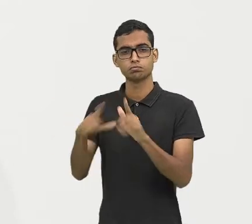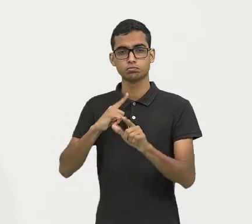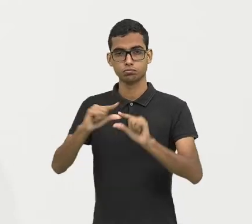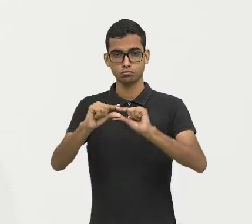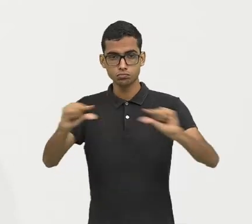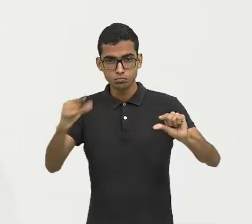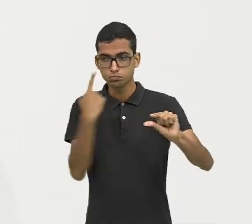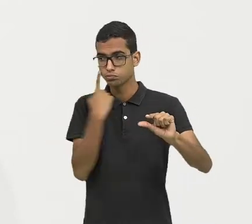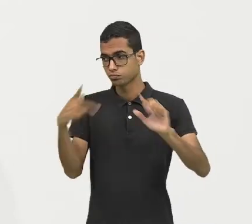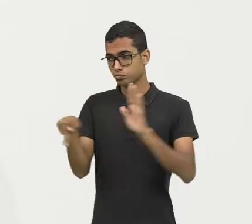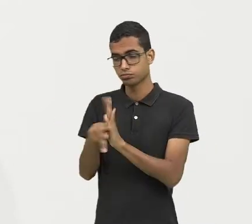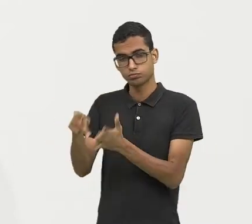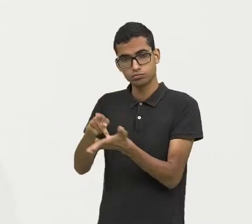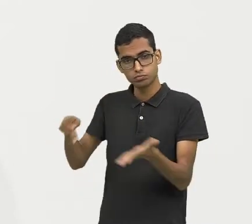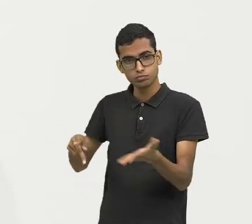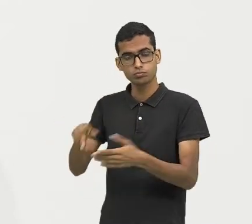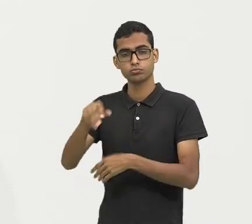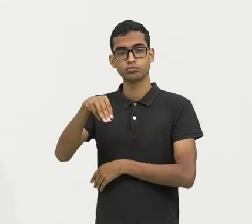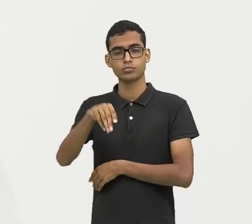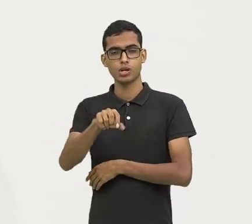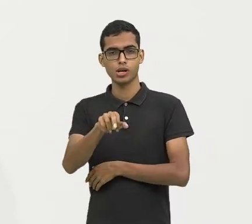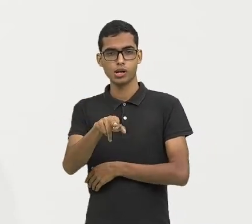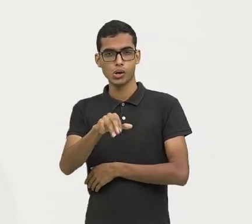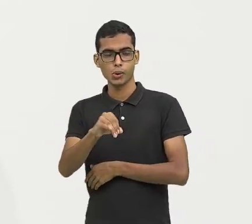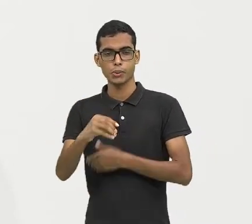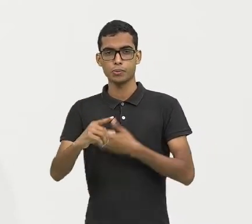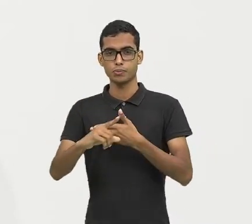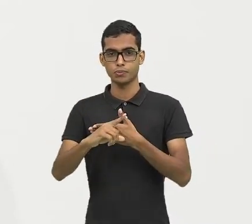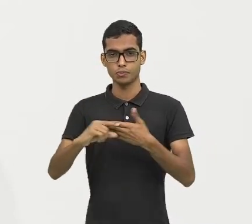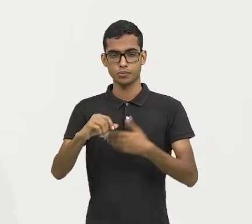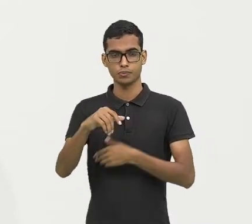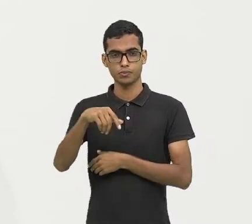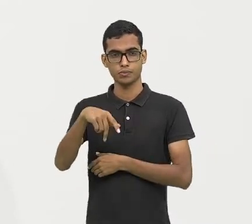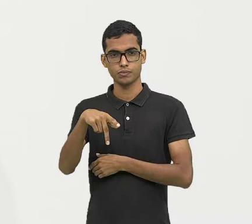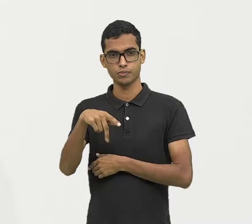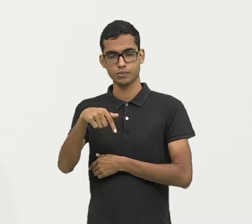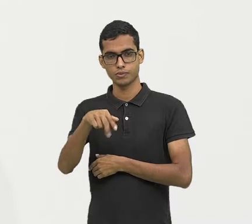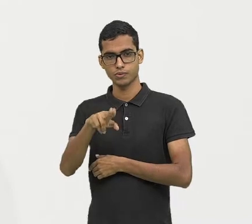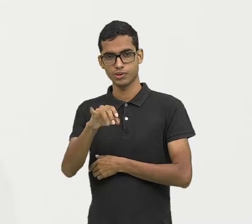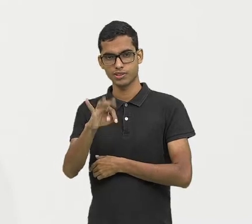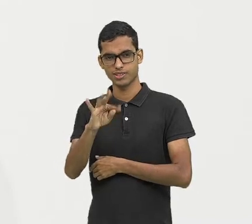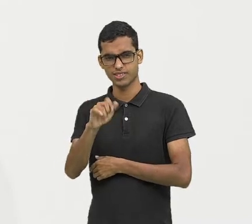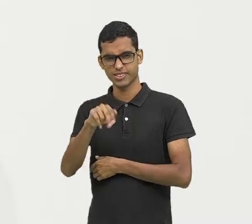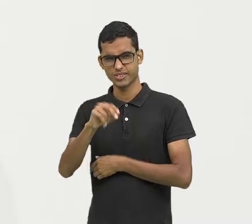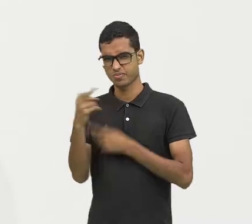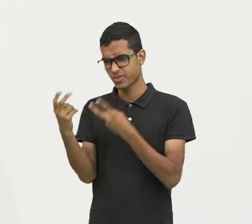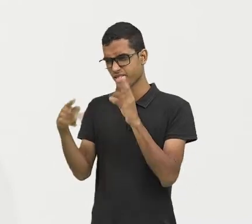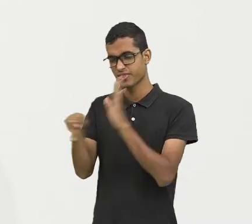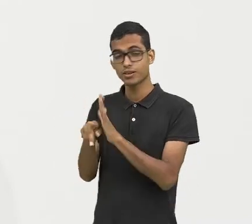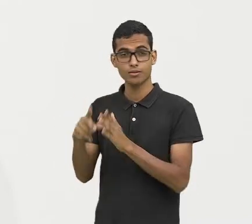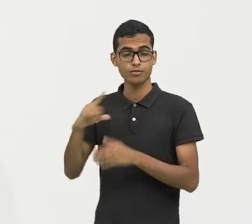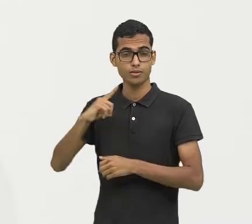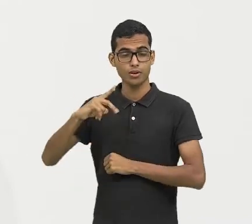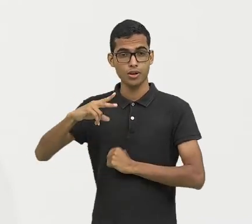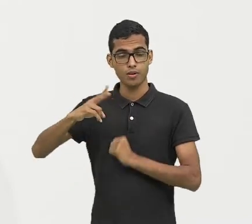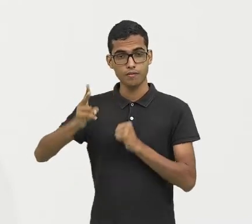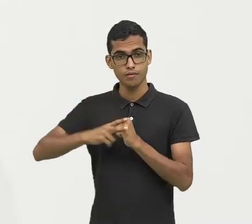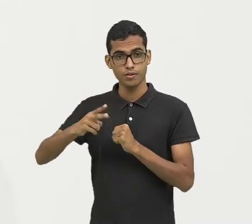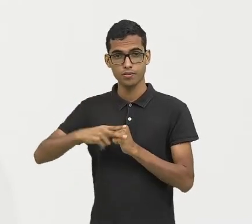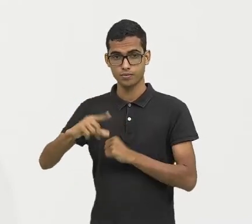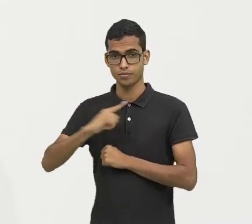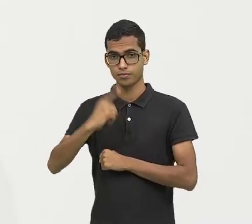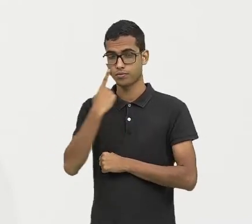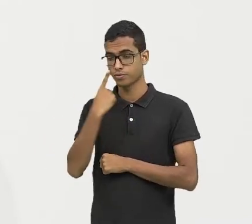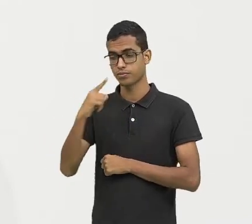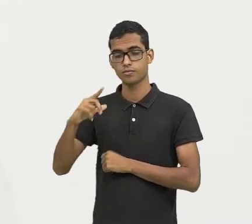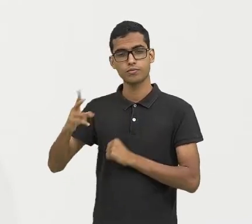do nosso poema de Mário Quintana. E percebam que aqui nós temos um verbo, verbo